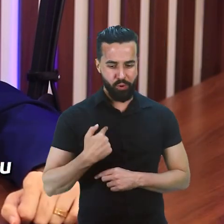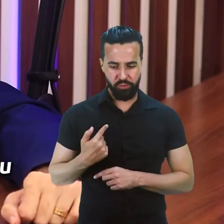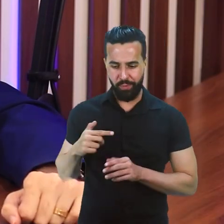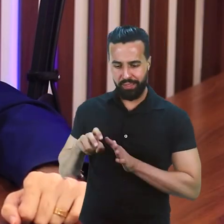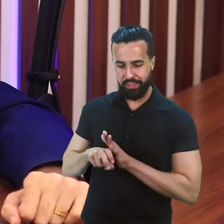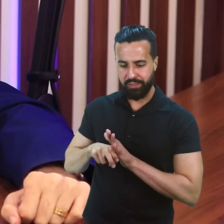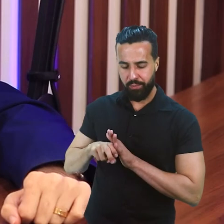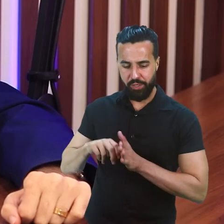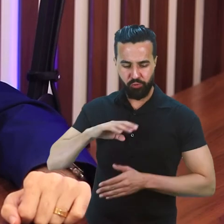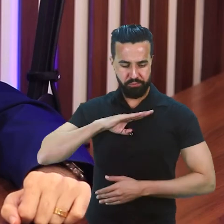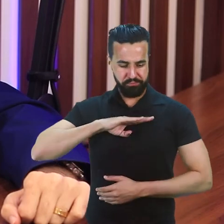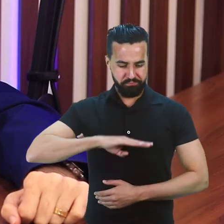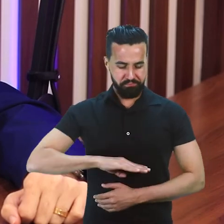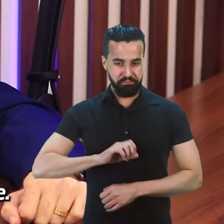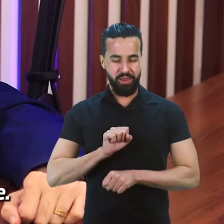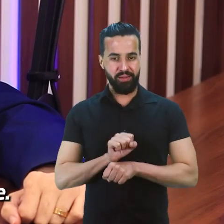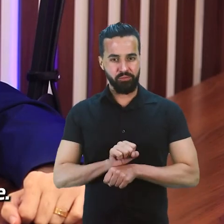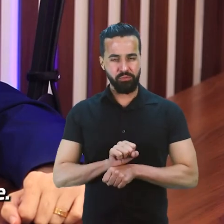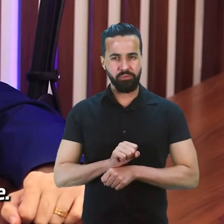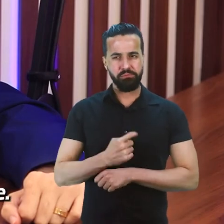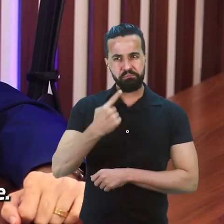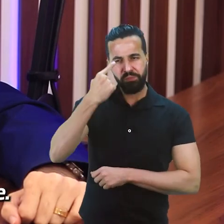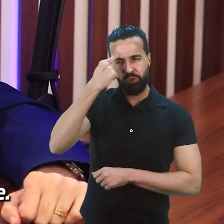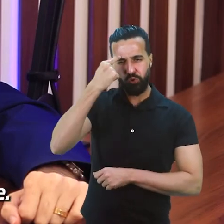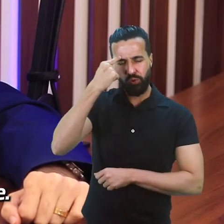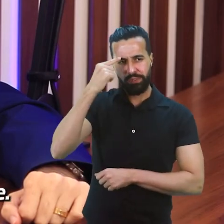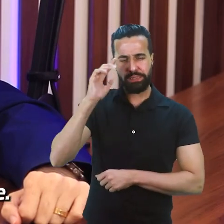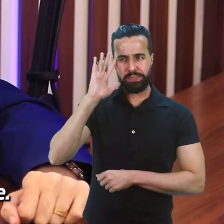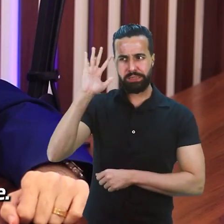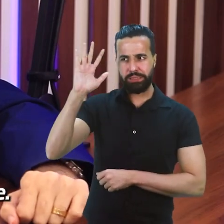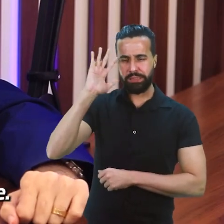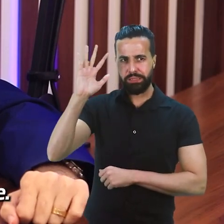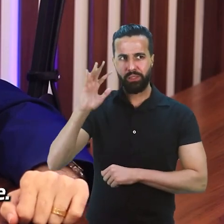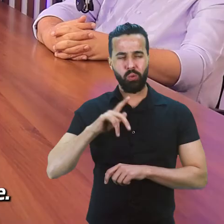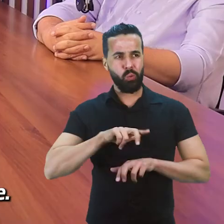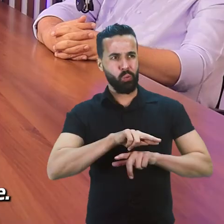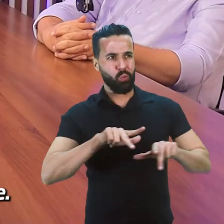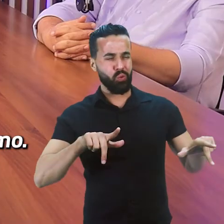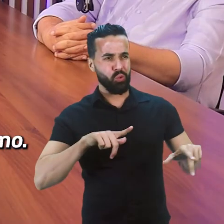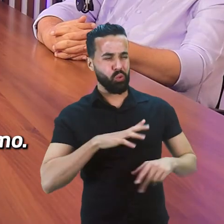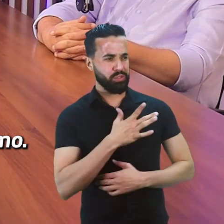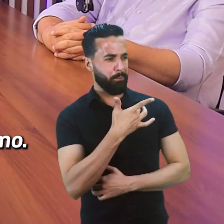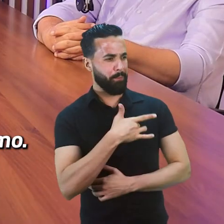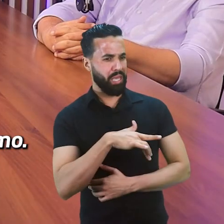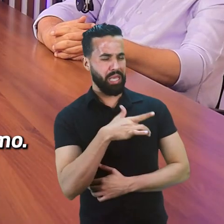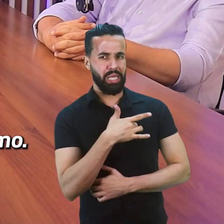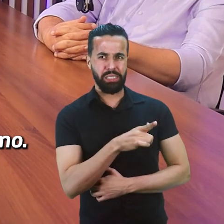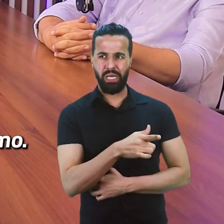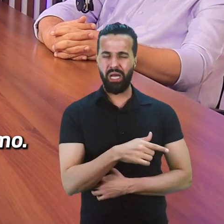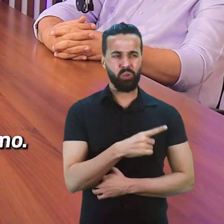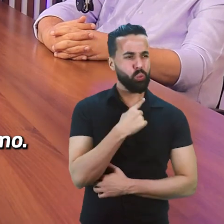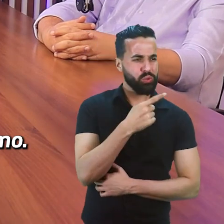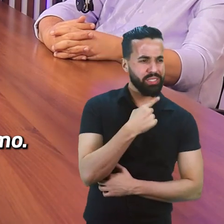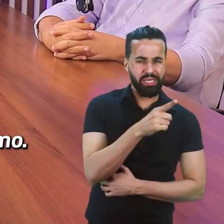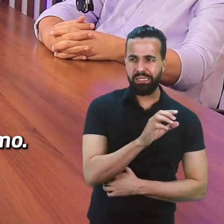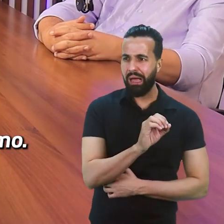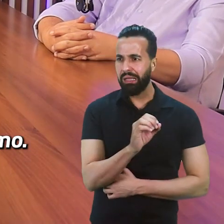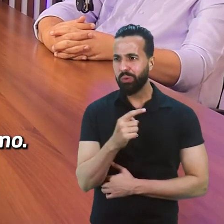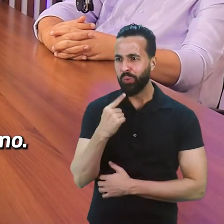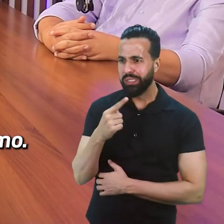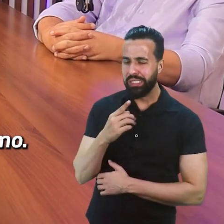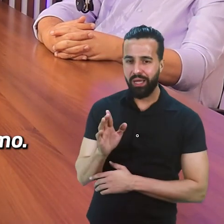de rodas, né? Deve passar tanta coisa na cabeça, deve ficar com pena da gente. Não dá conta de nada, aí vem o